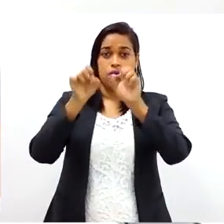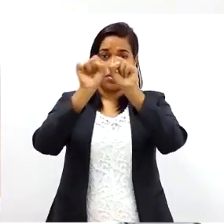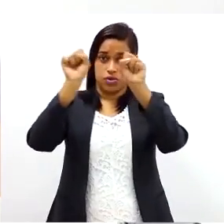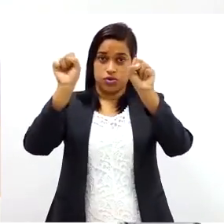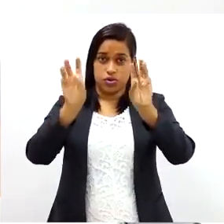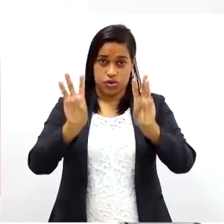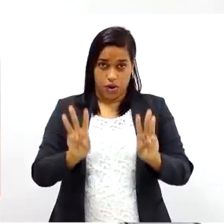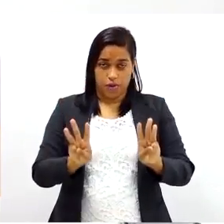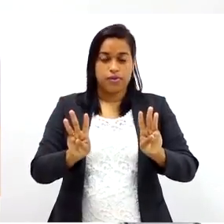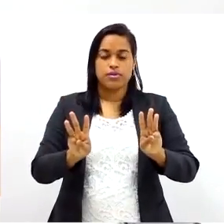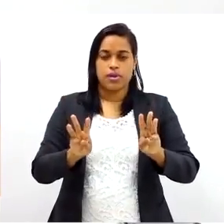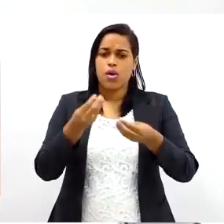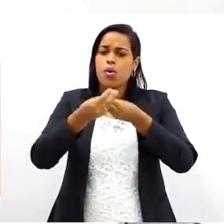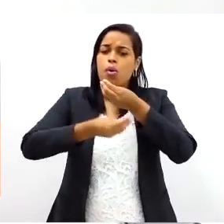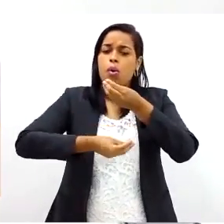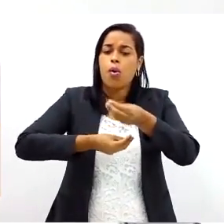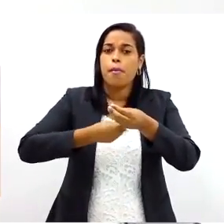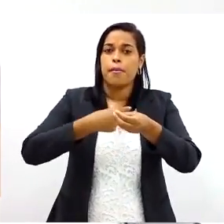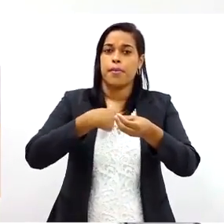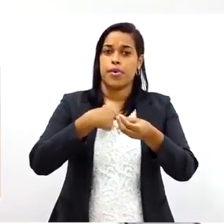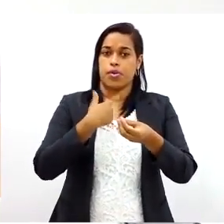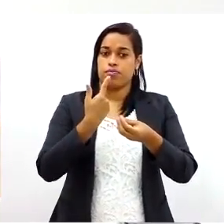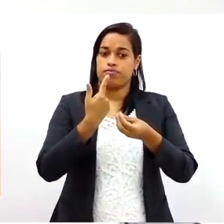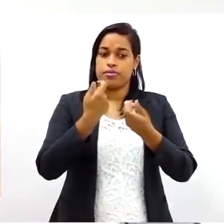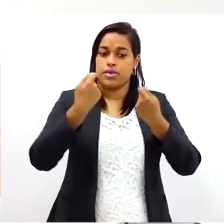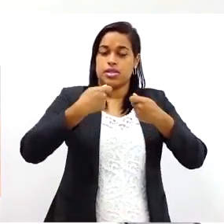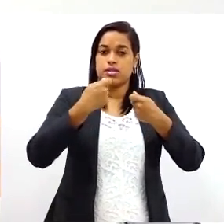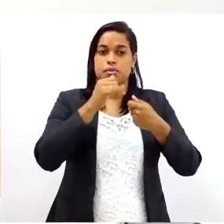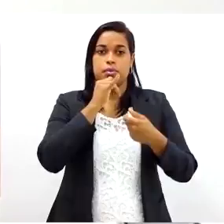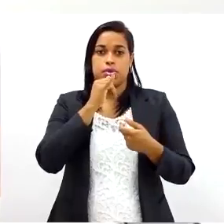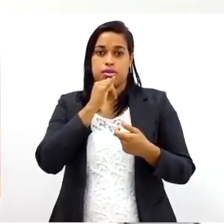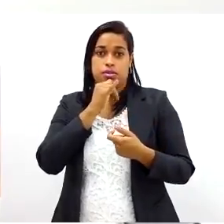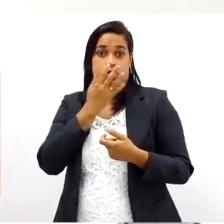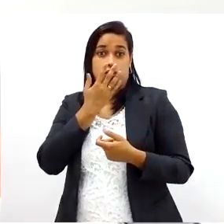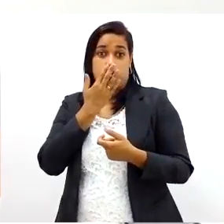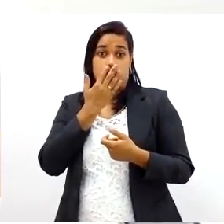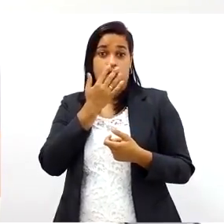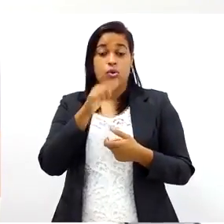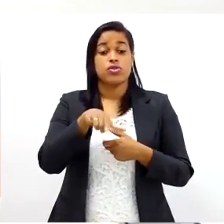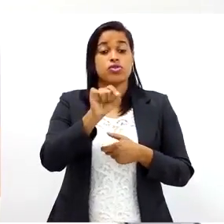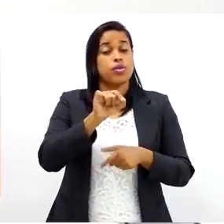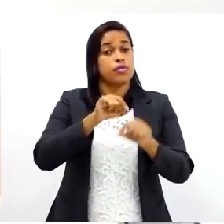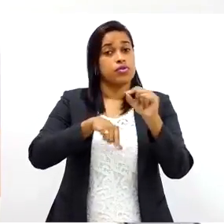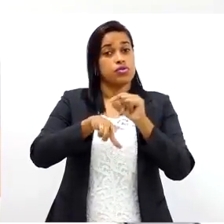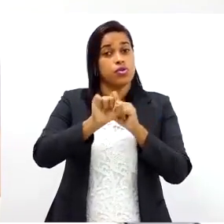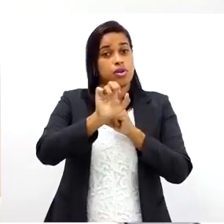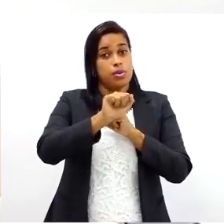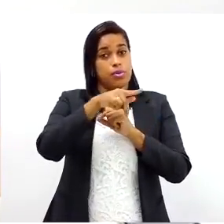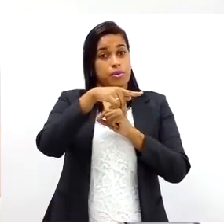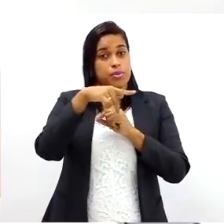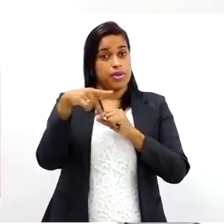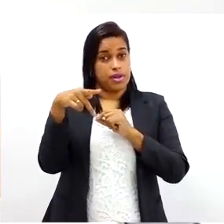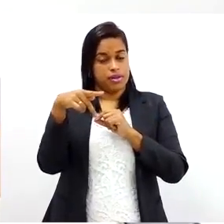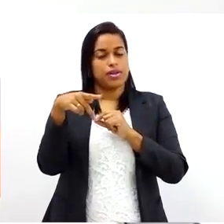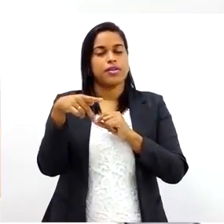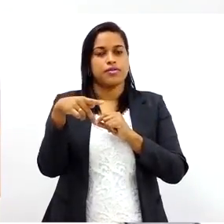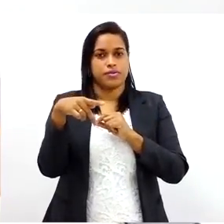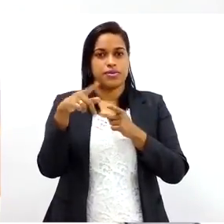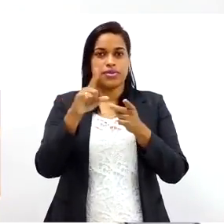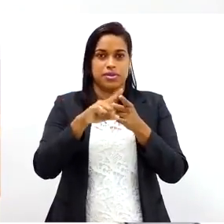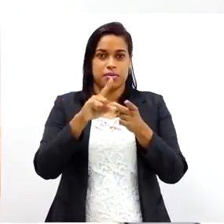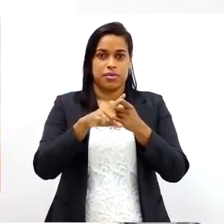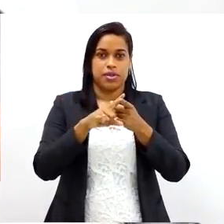eu vou dizer como eu vou tratar a parte de cores que eu vou escolher para o meu aplicativo, a parte de